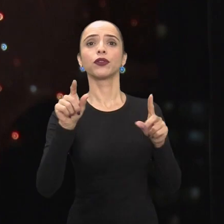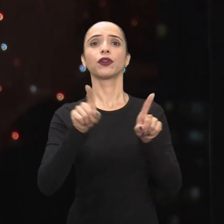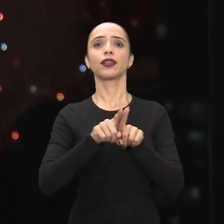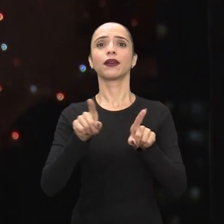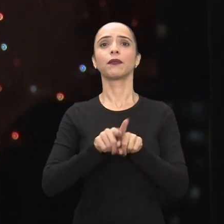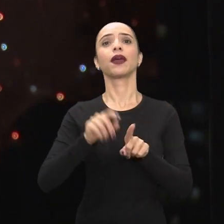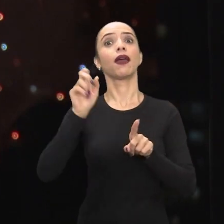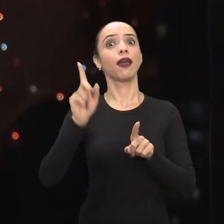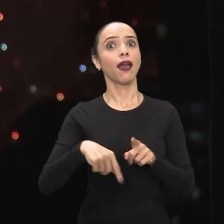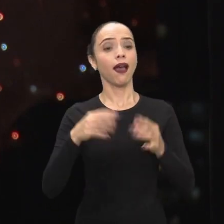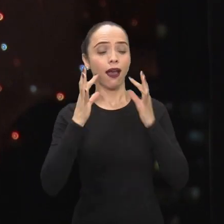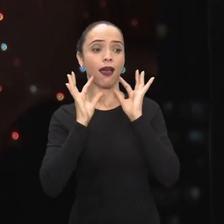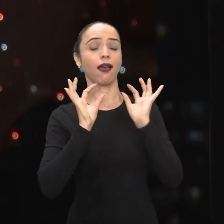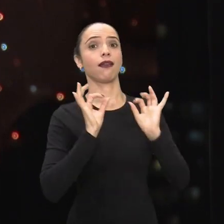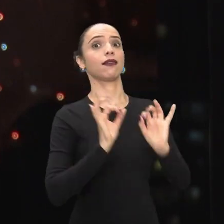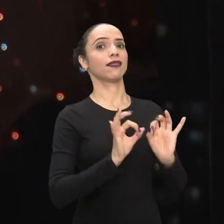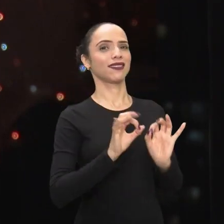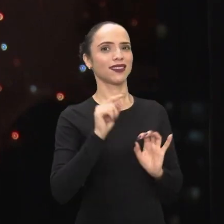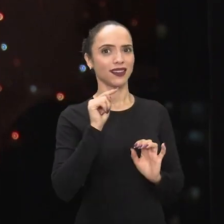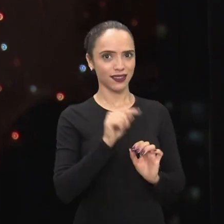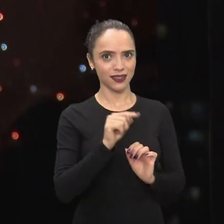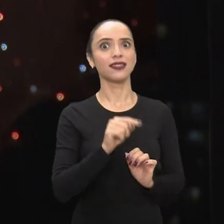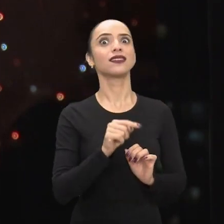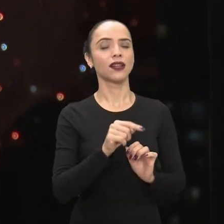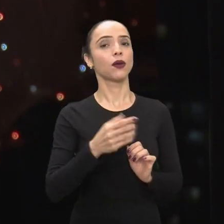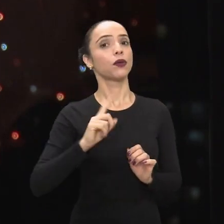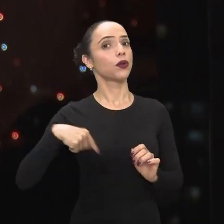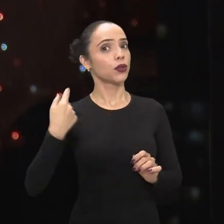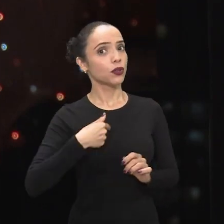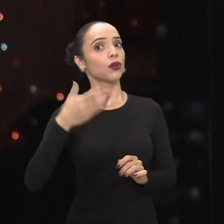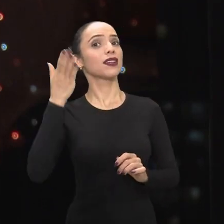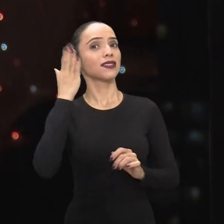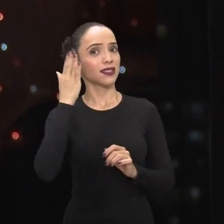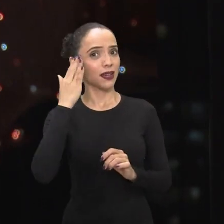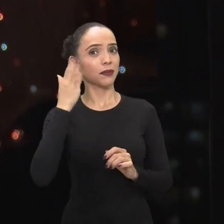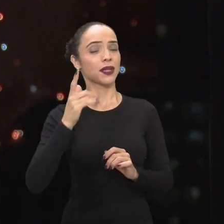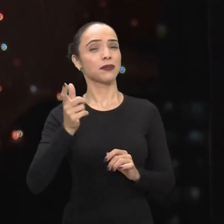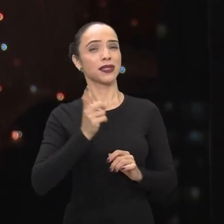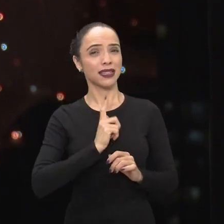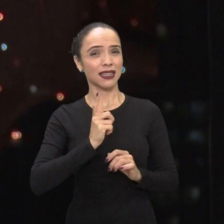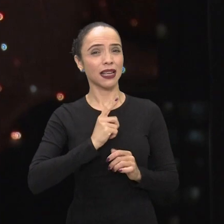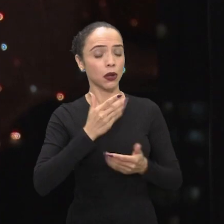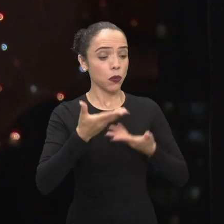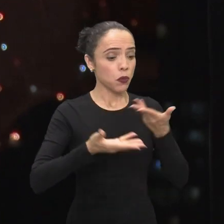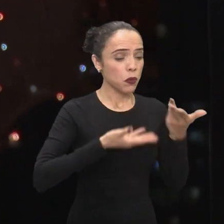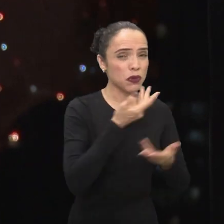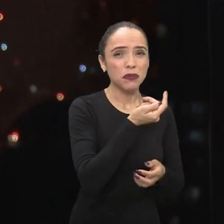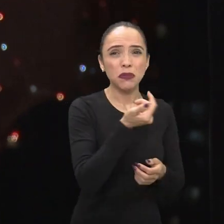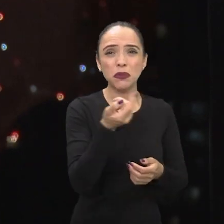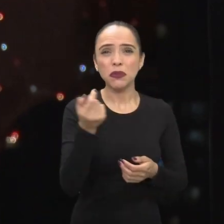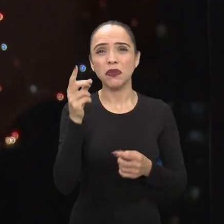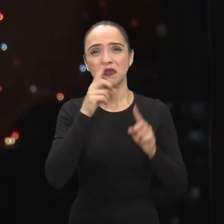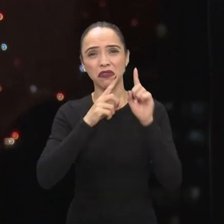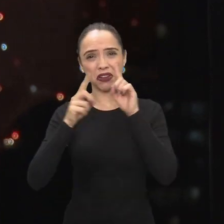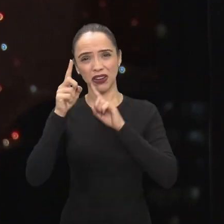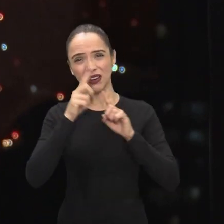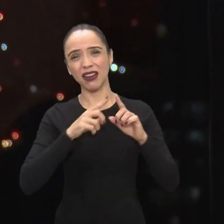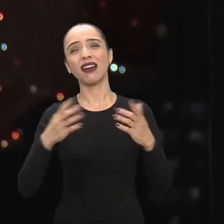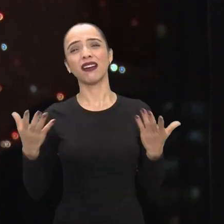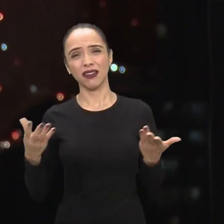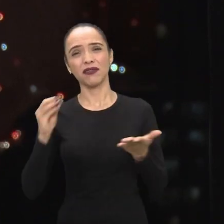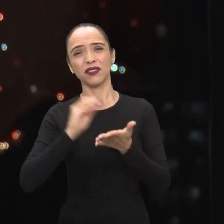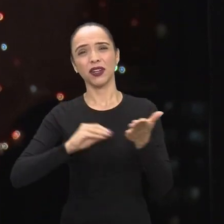da elucidação dos homicídios né a gente sabe que são baixíssimos os índices da ação e portanto